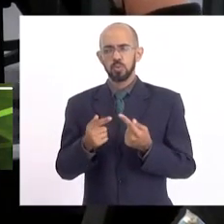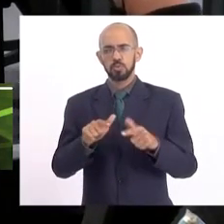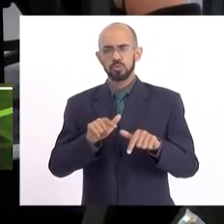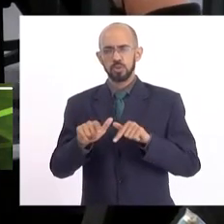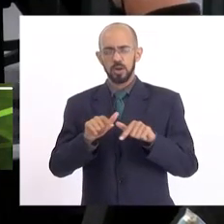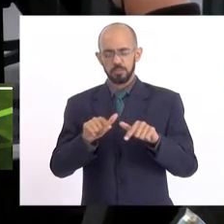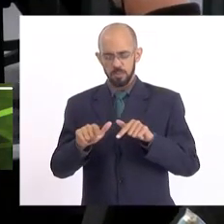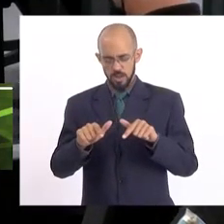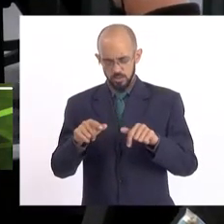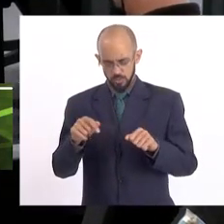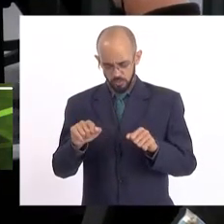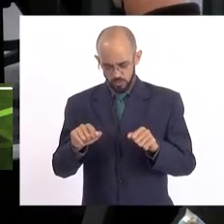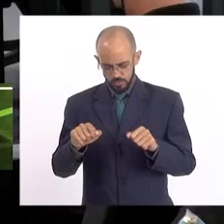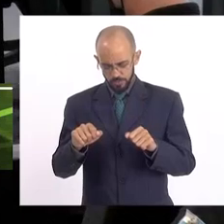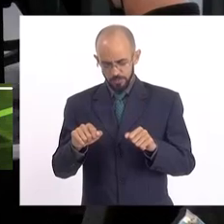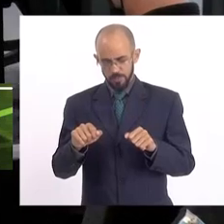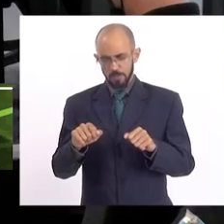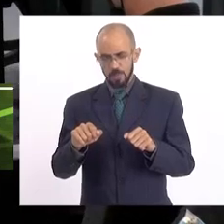têm também